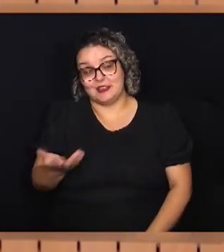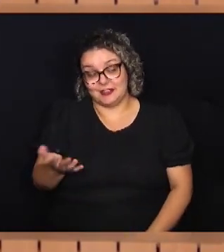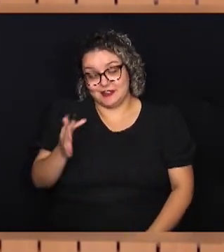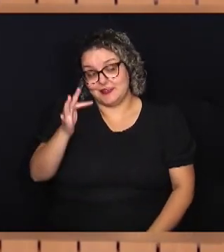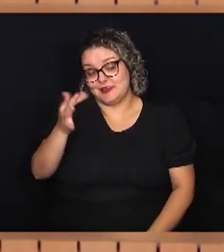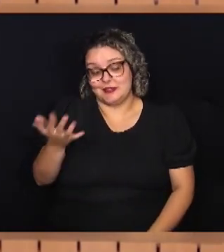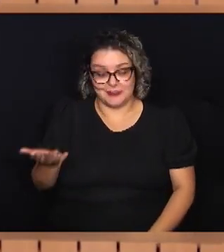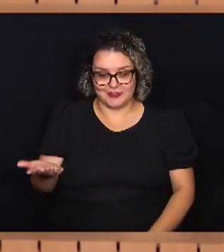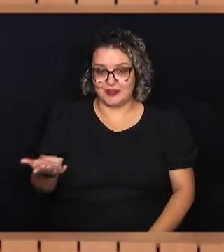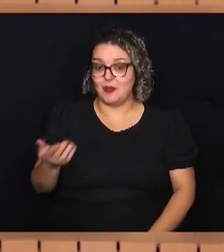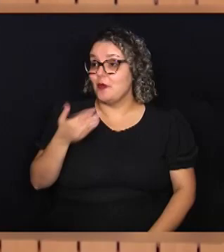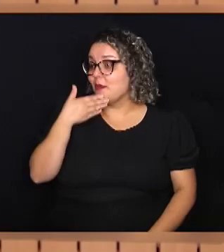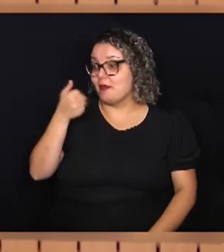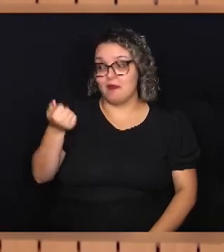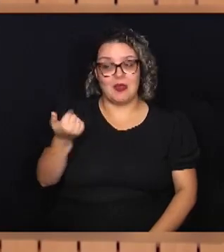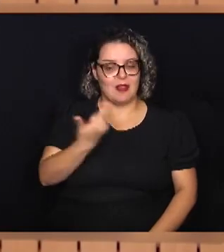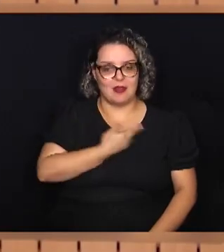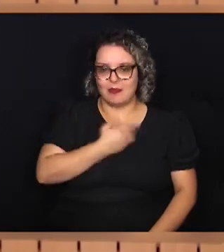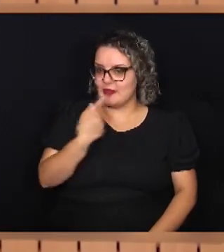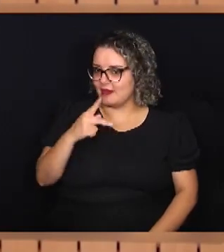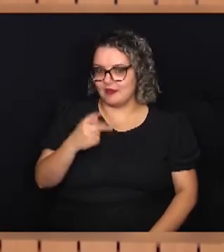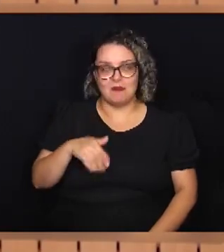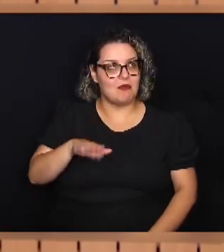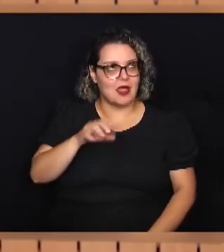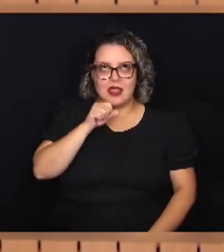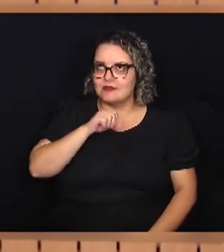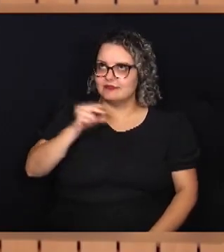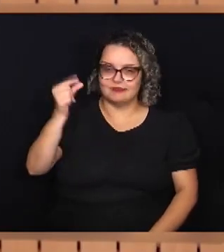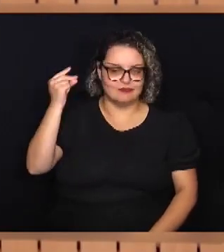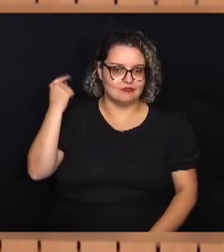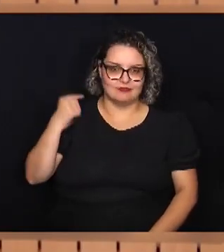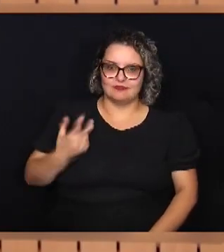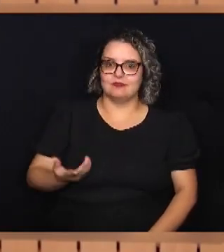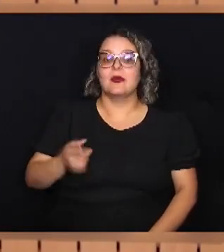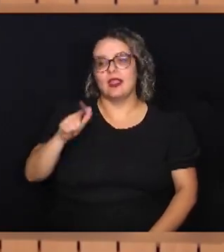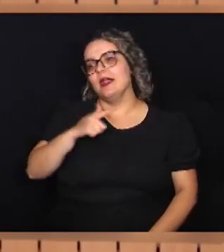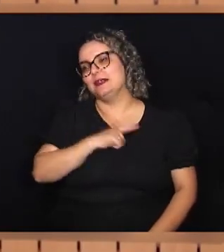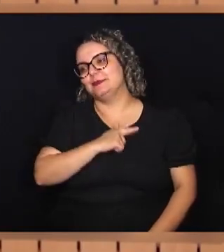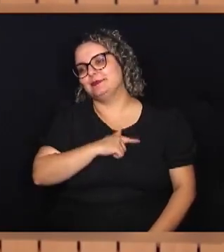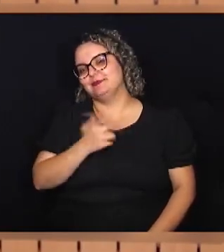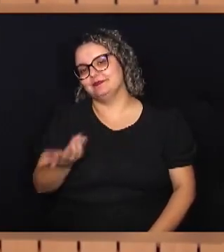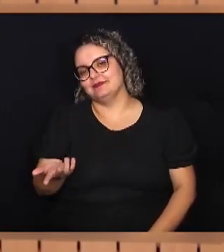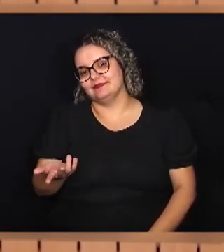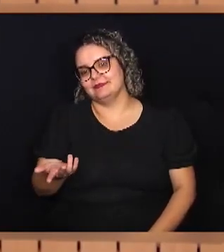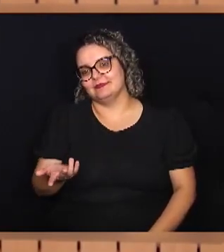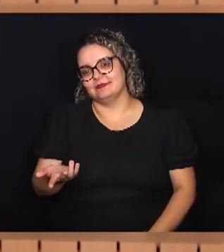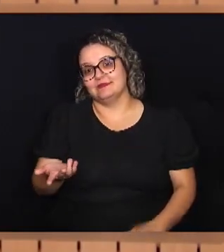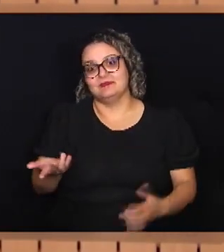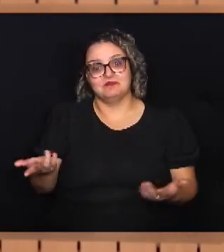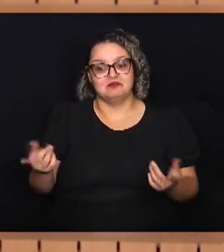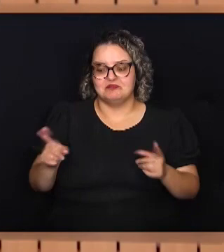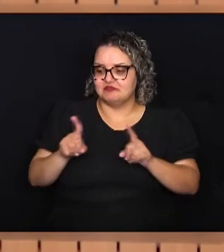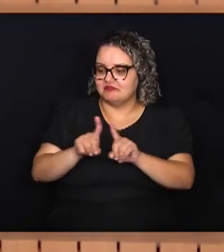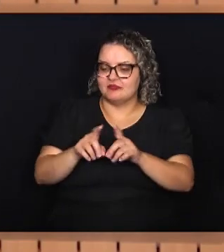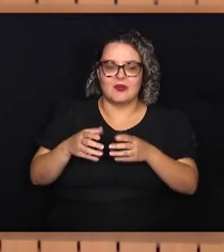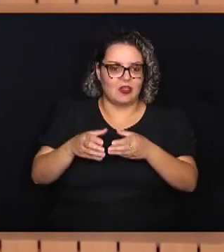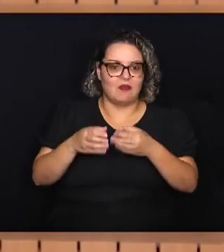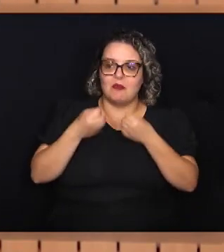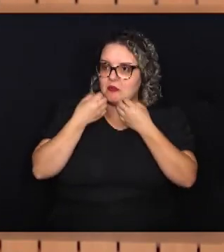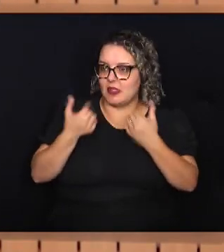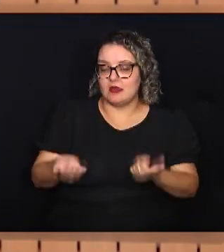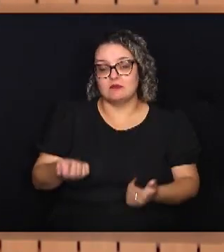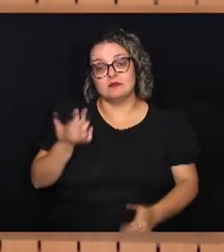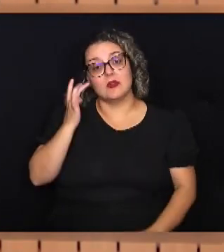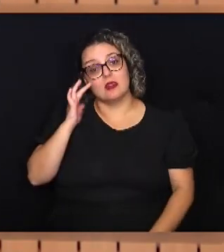o melhor amigo dele, assim, mais antigo, é bugrino, né? E eles convivem, assim. Então, eu acho